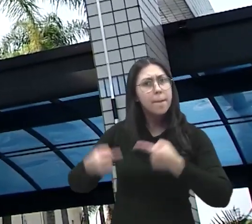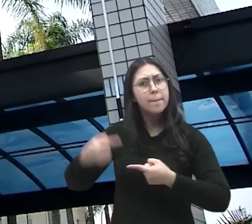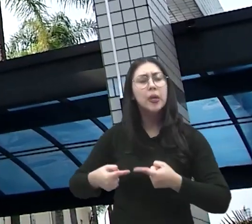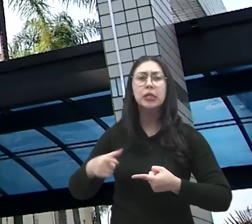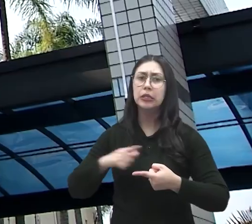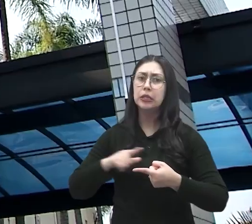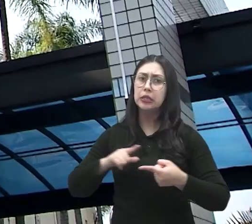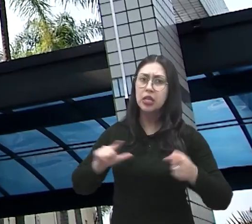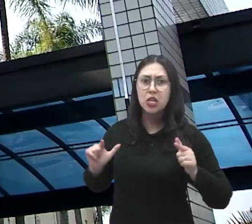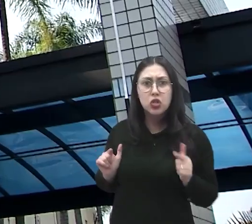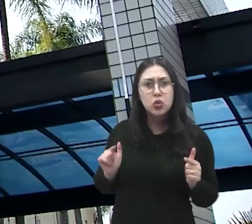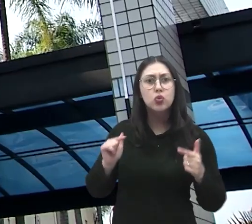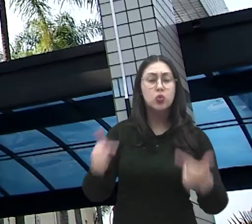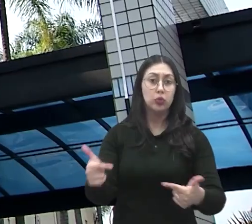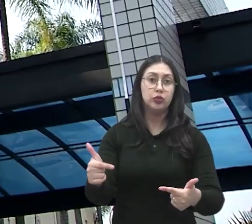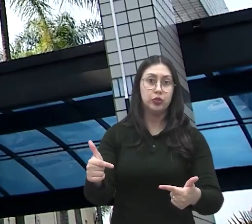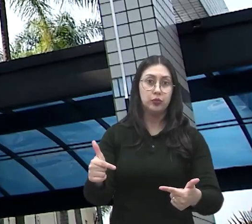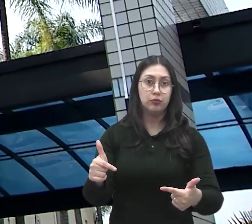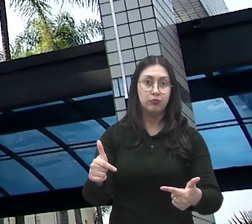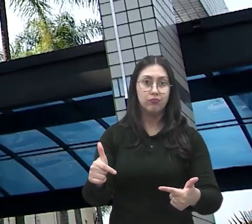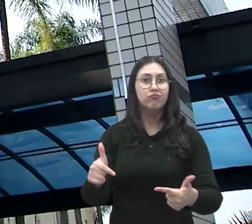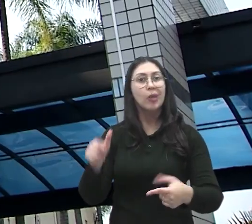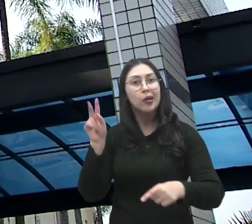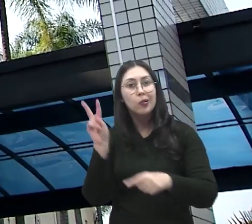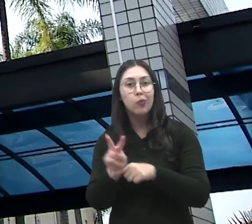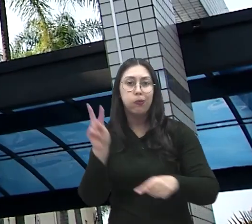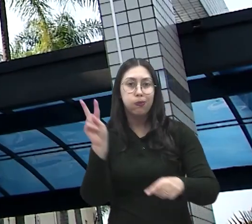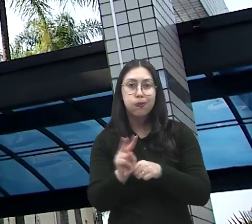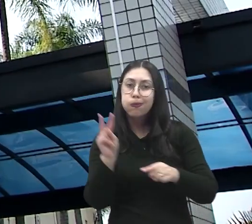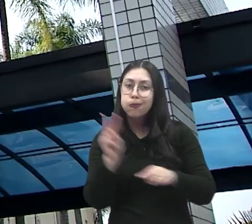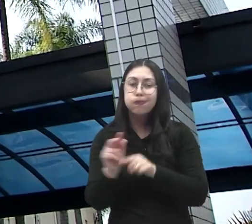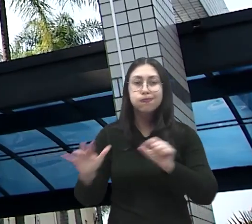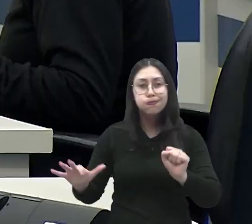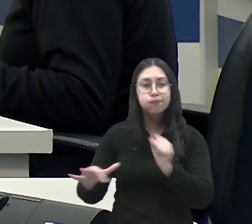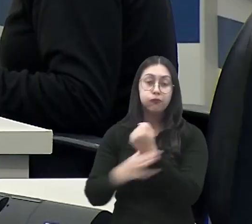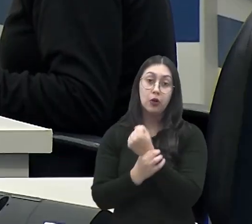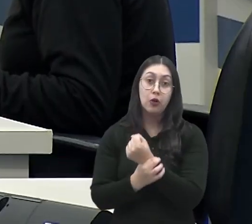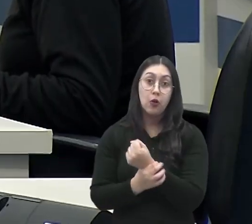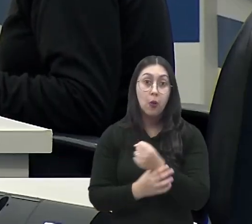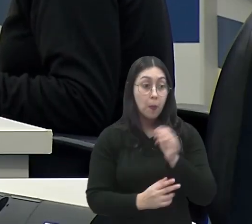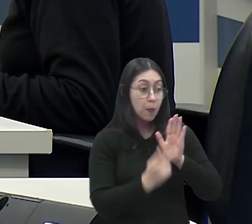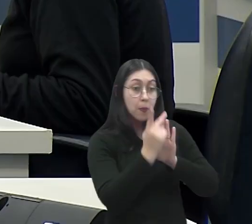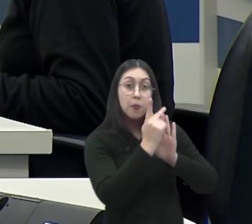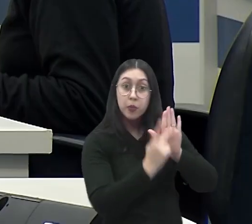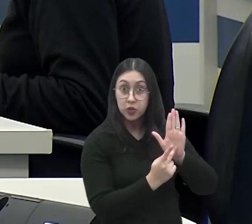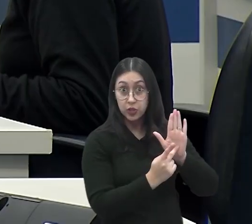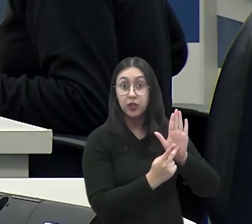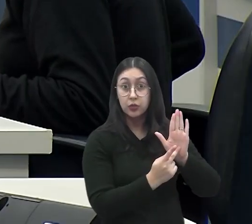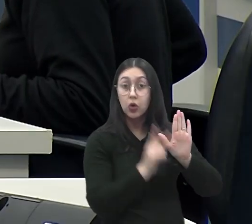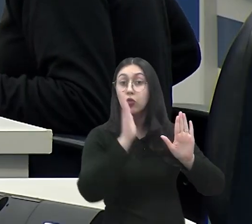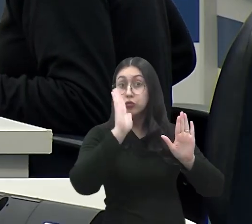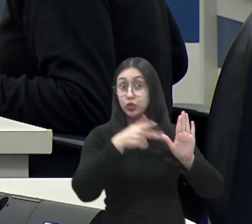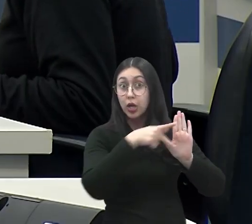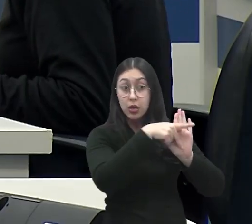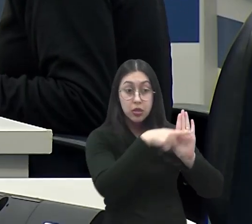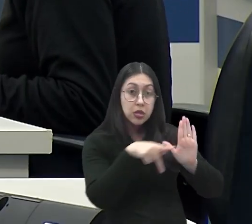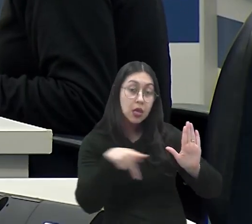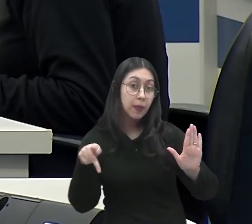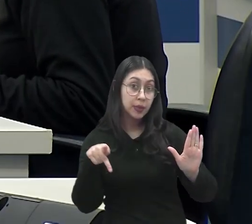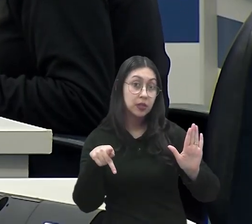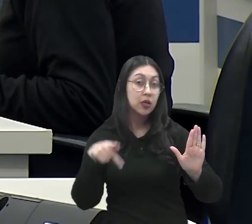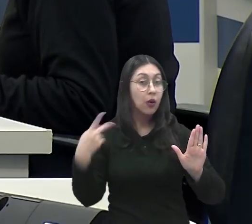debate envolve medidas para ampliar a proteção aos idosos. Um projeto sobre o tema está